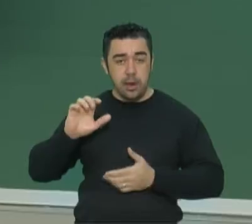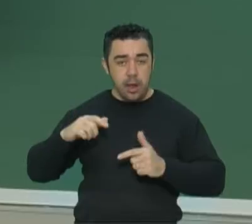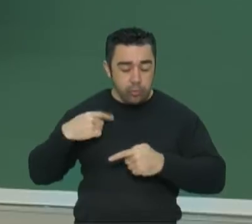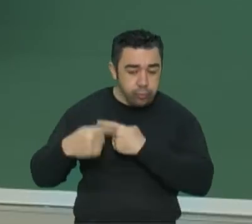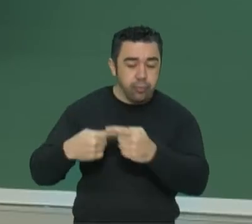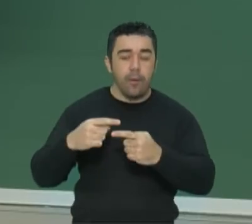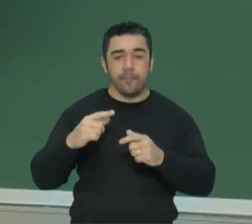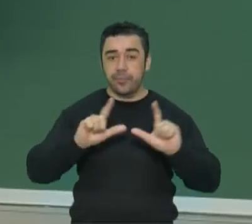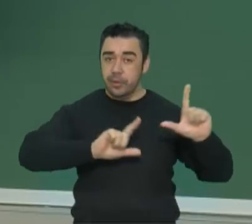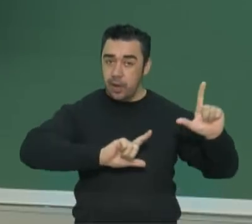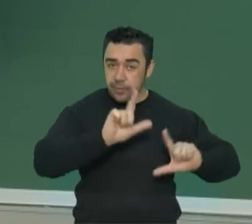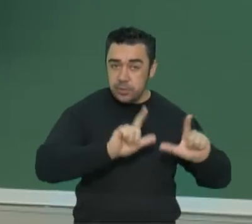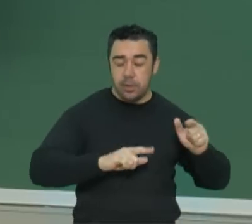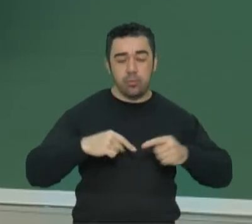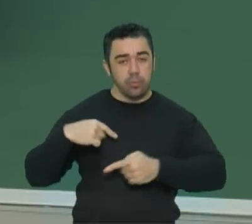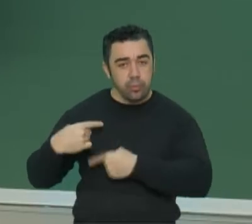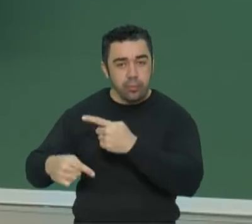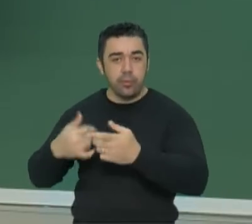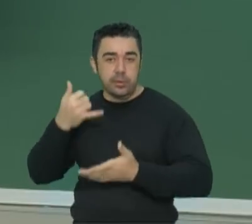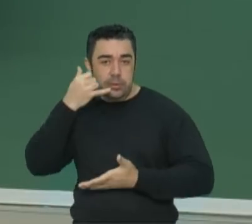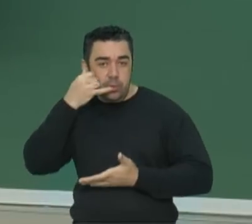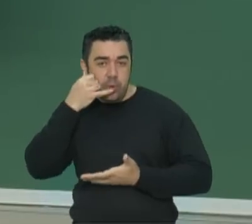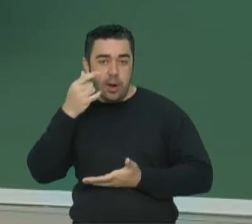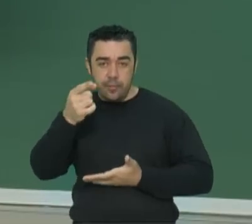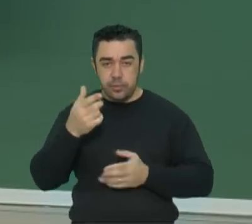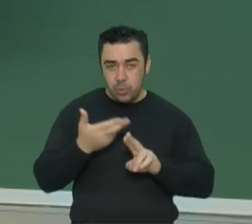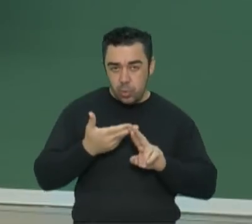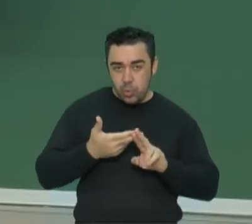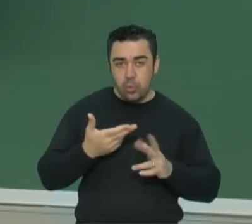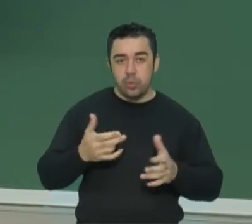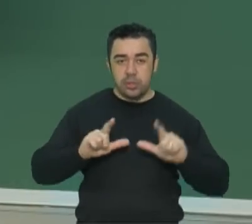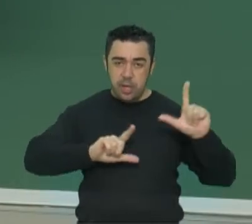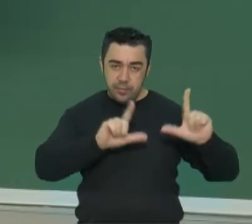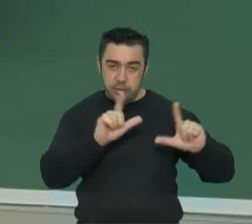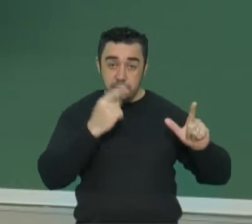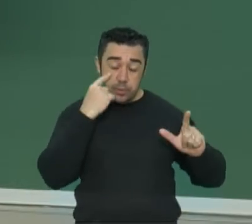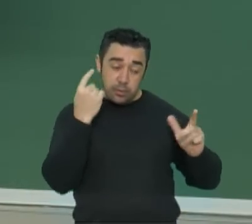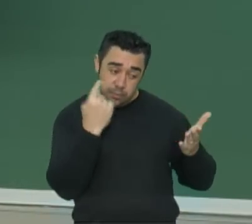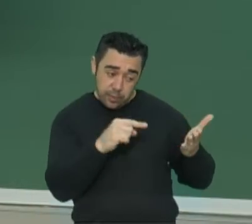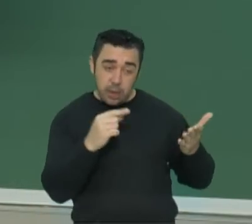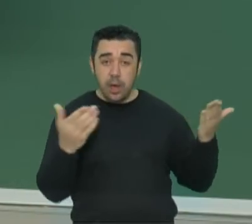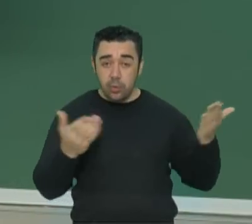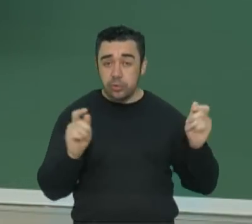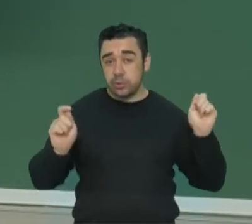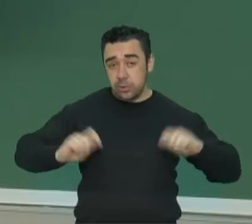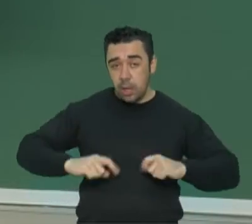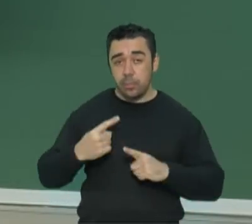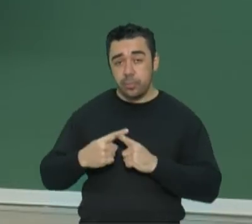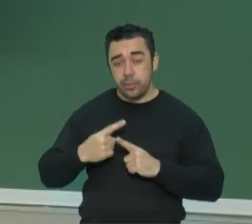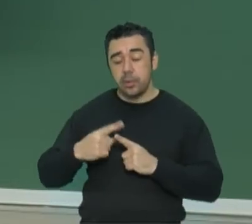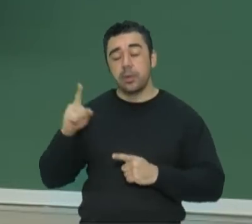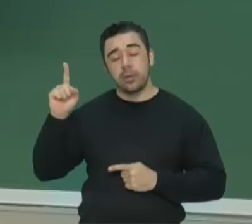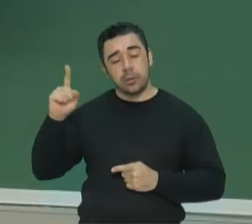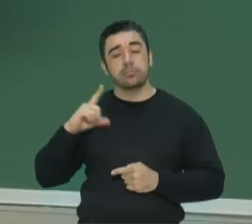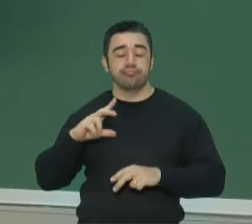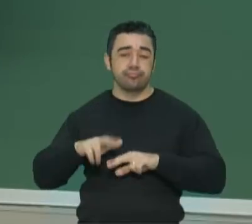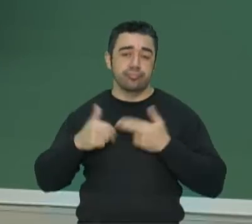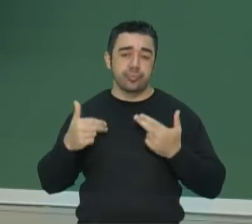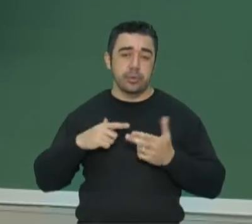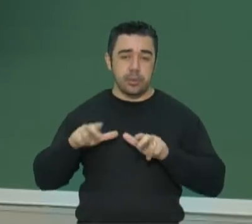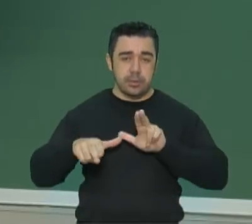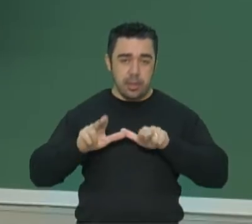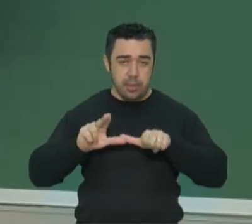os telefones, por exemplo, o celular que você usa, a televisão que você assiste agora, só são possíveis assim por causa dos